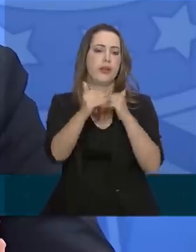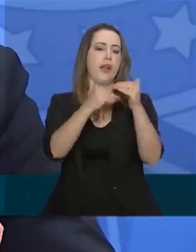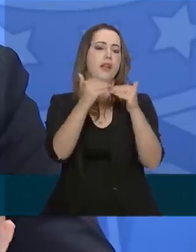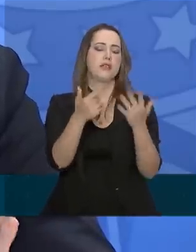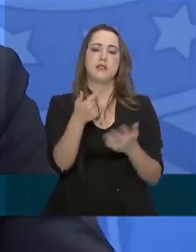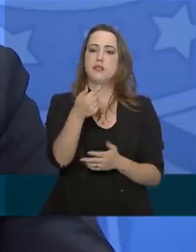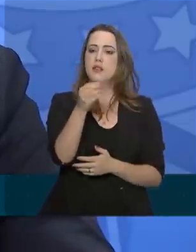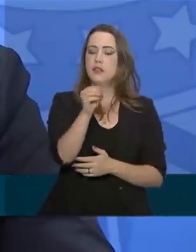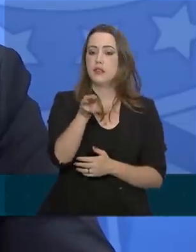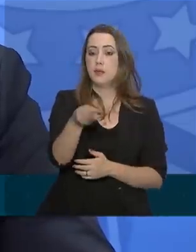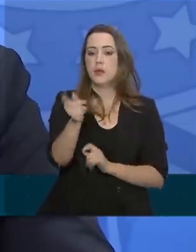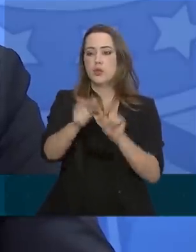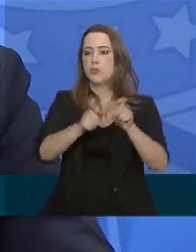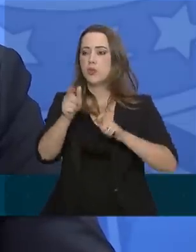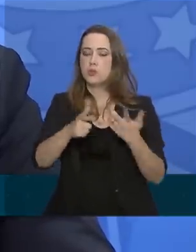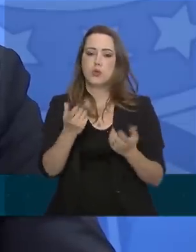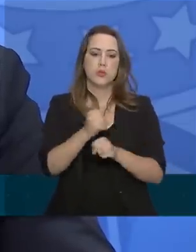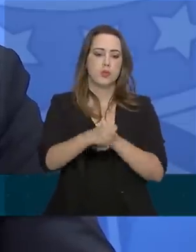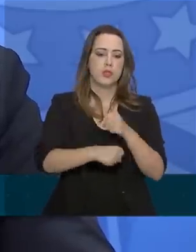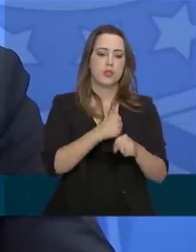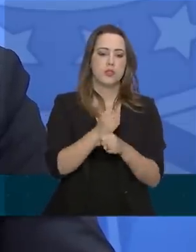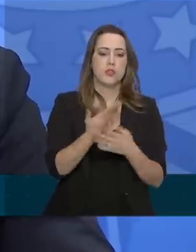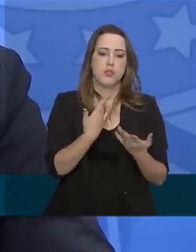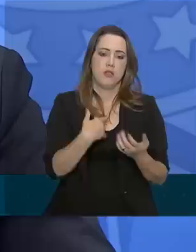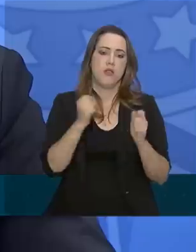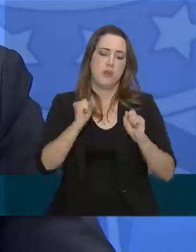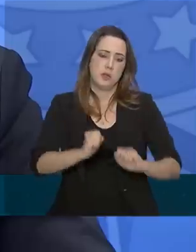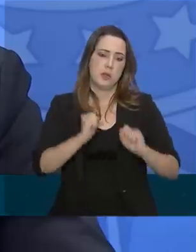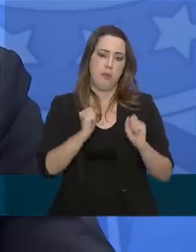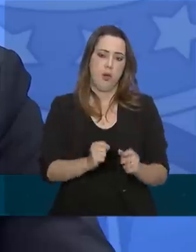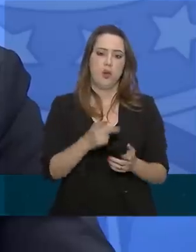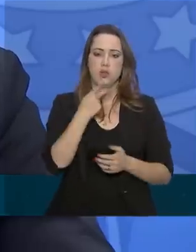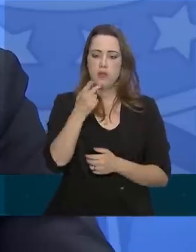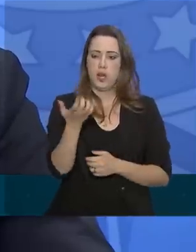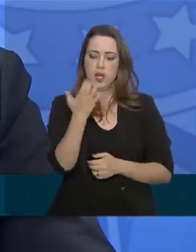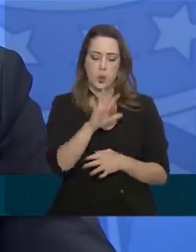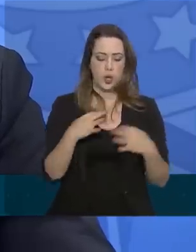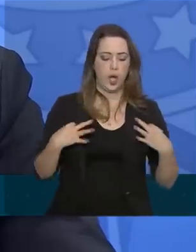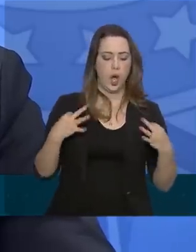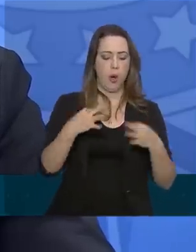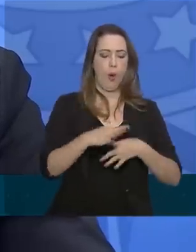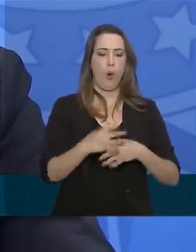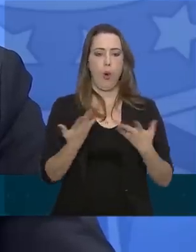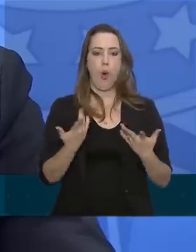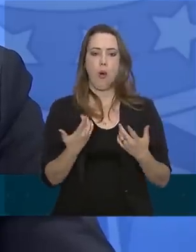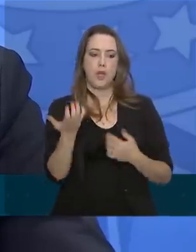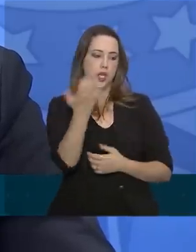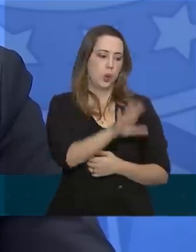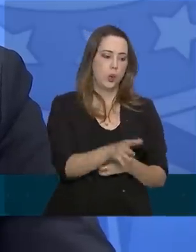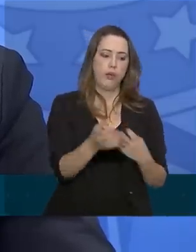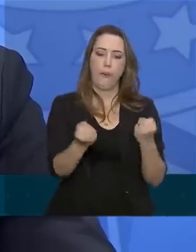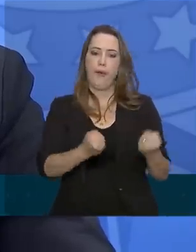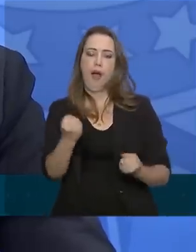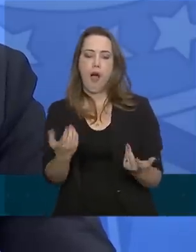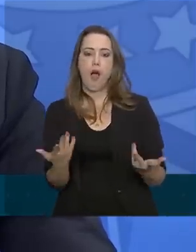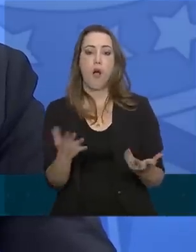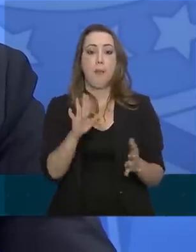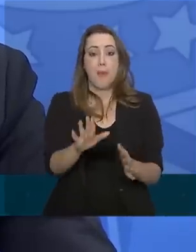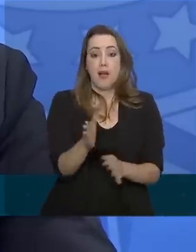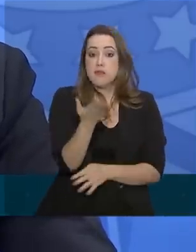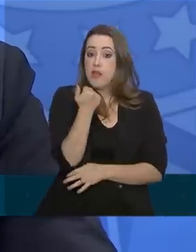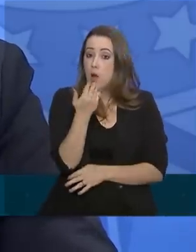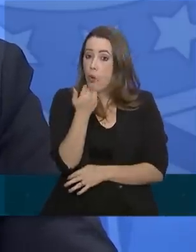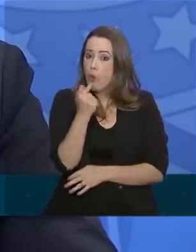mão de muita coisa talvez seu paletó gravata e sapato cinema a até do carro mas da comida